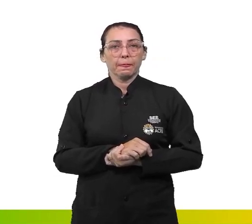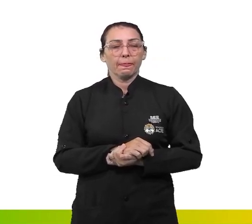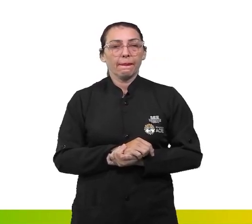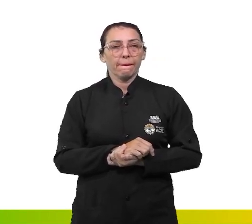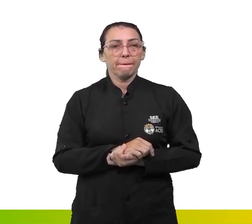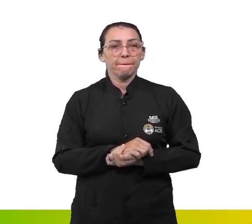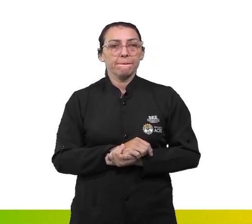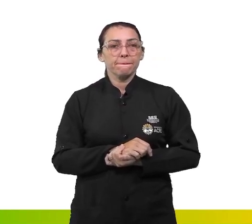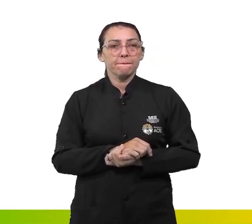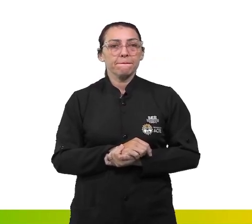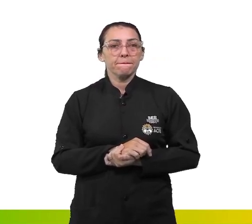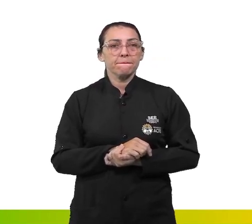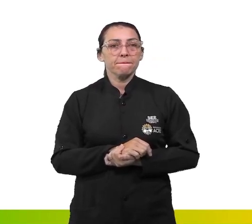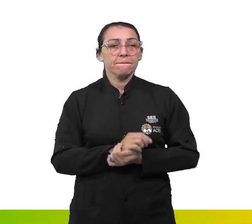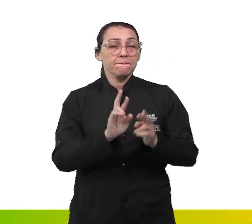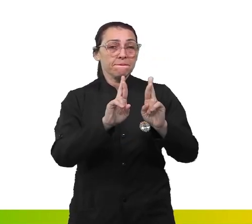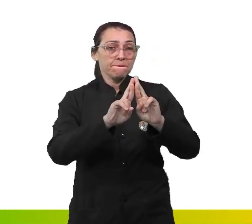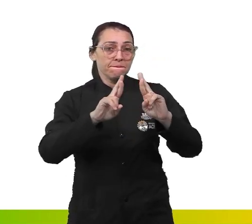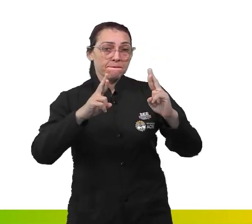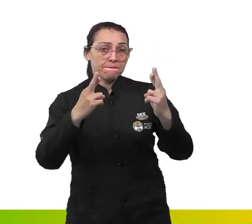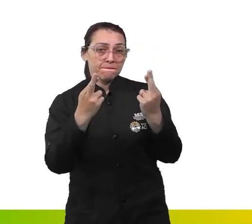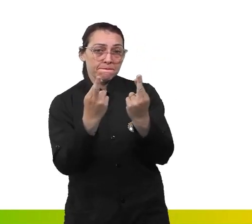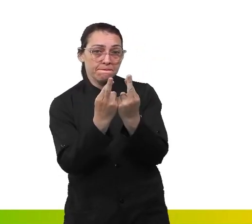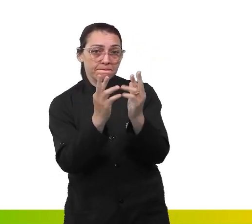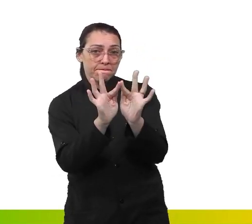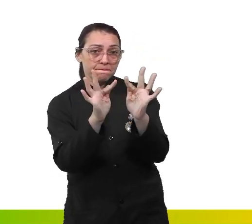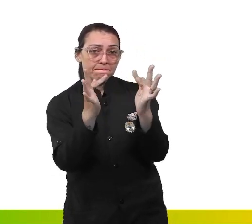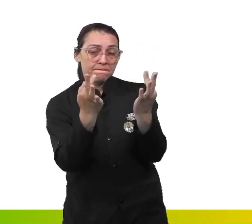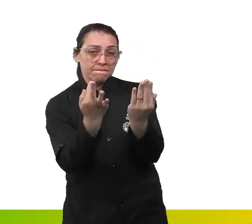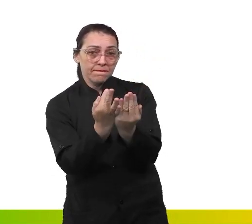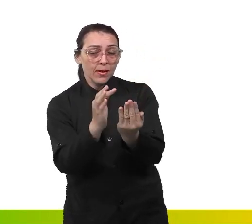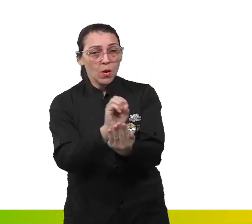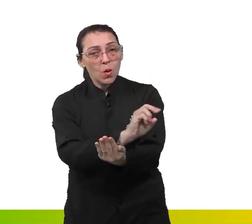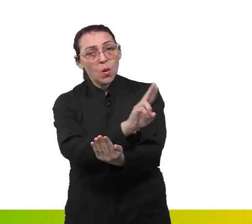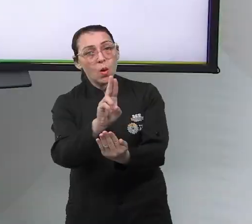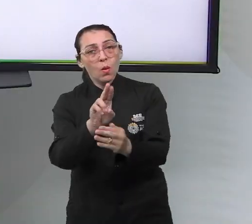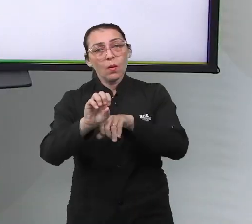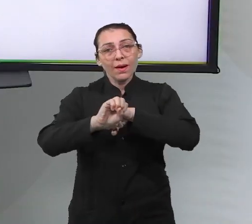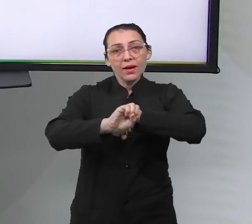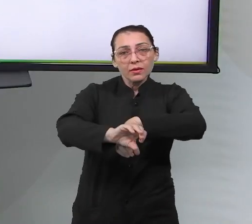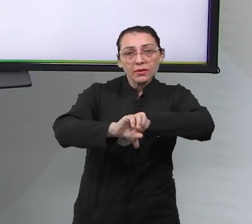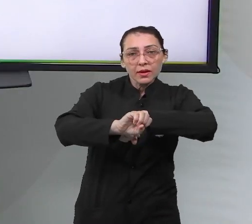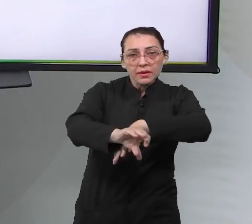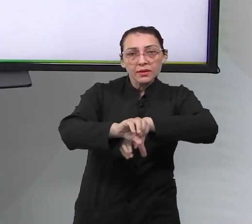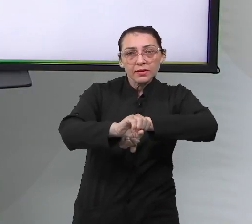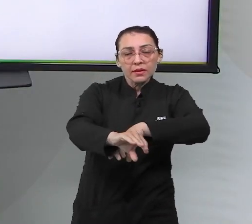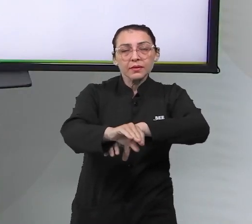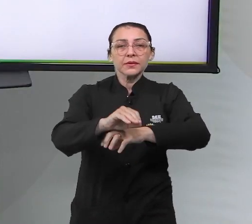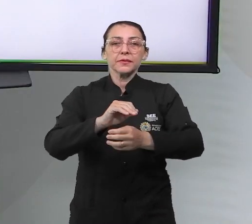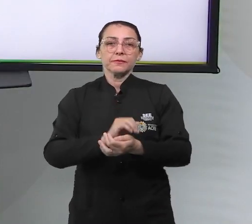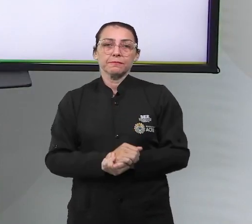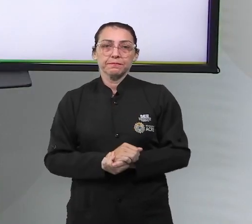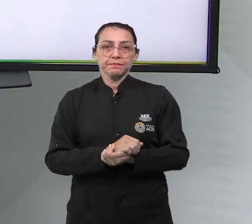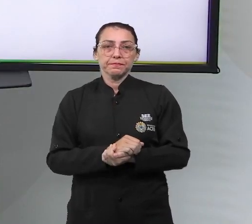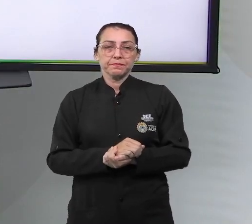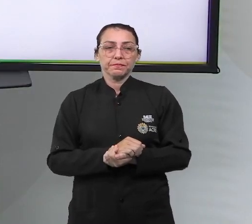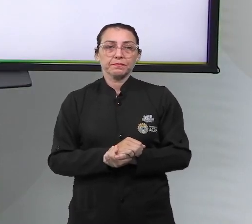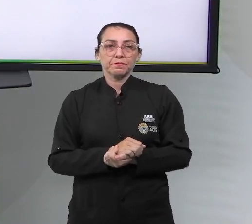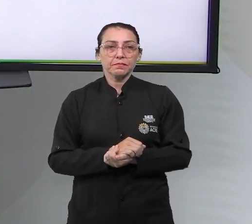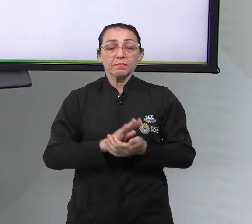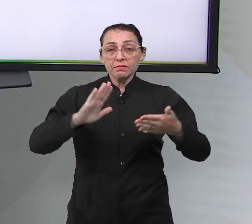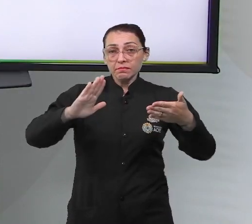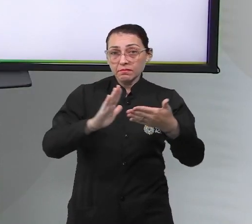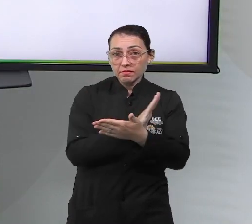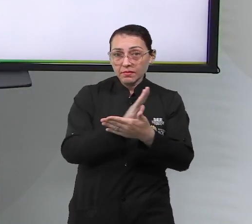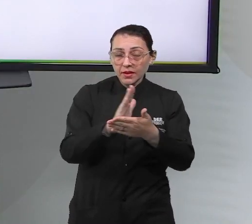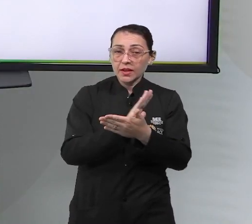migratório: reunião familiar ou educação. Então, muitas das vezes,